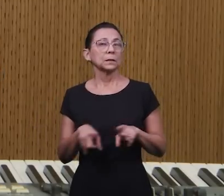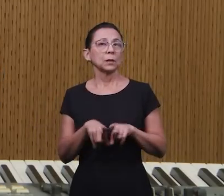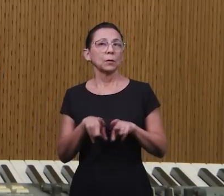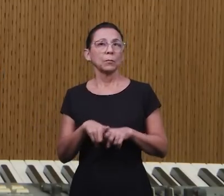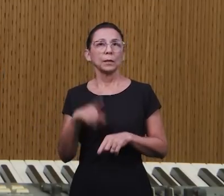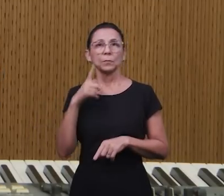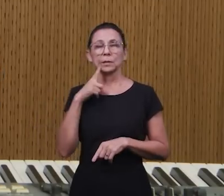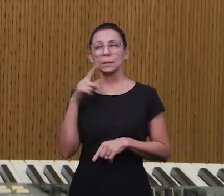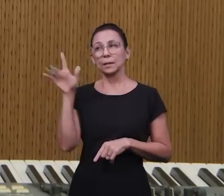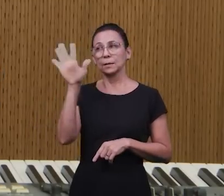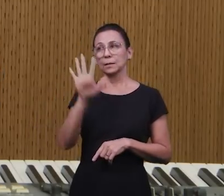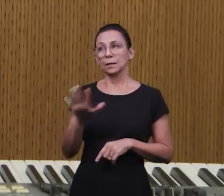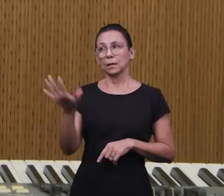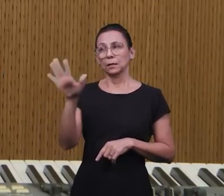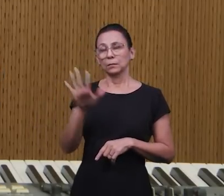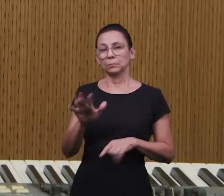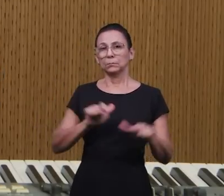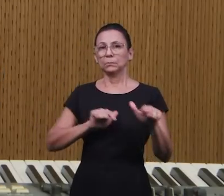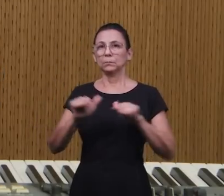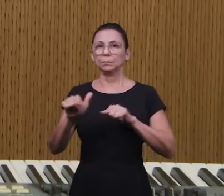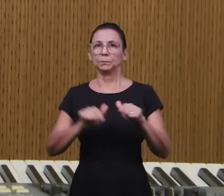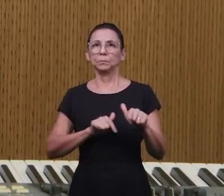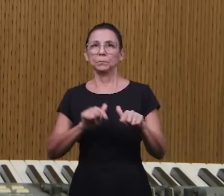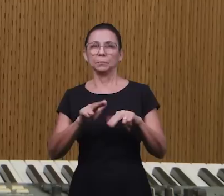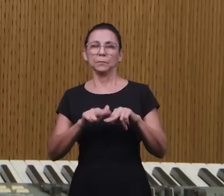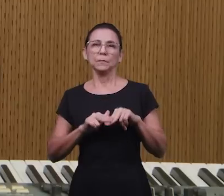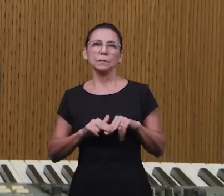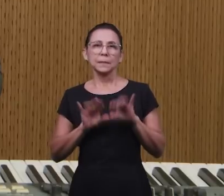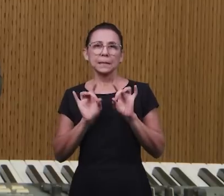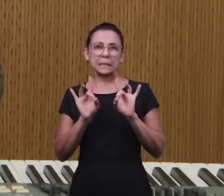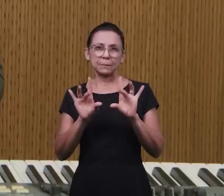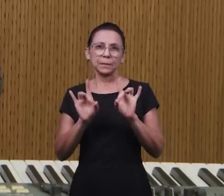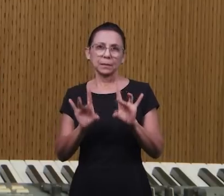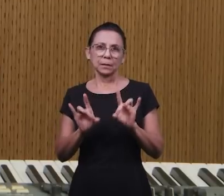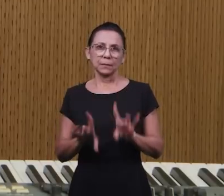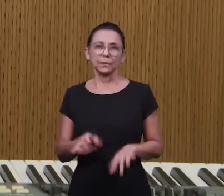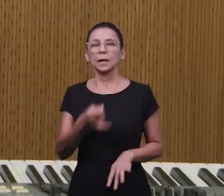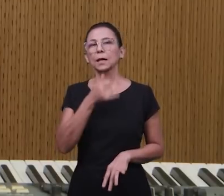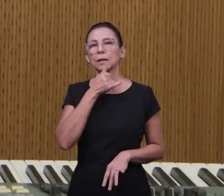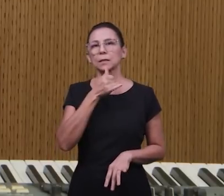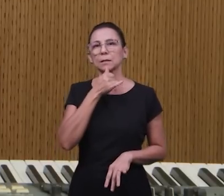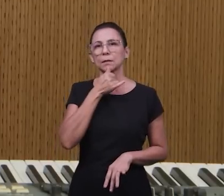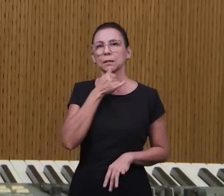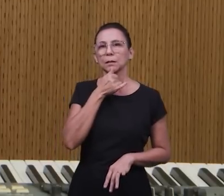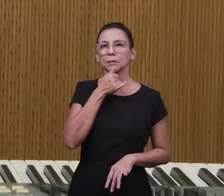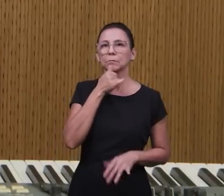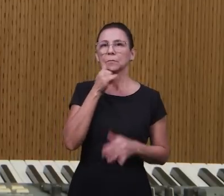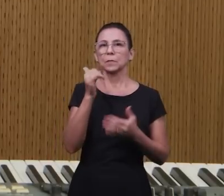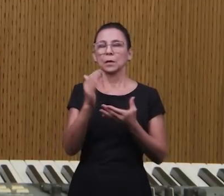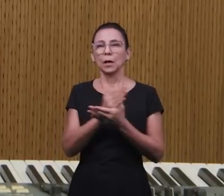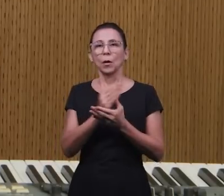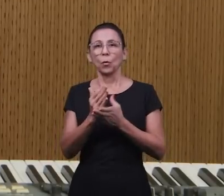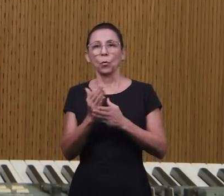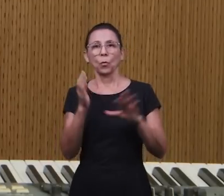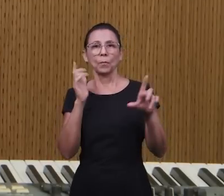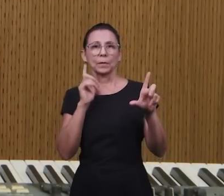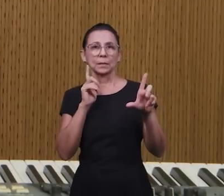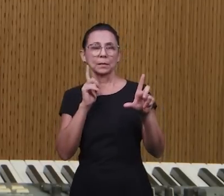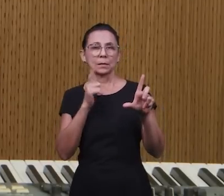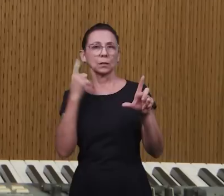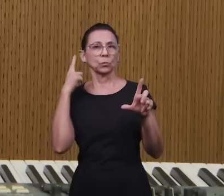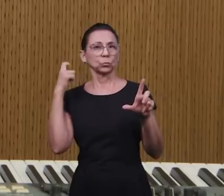essa região de maneira mais específica. Exemplo, existem algumas consoantes, alguns